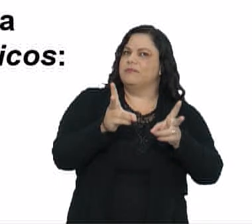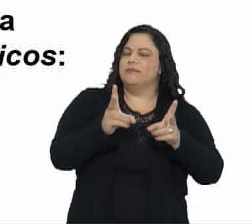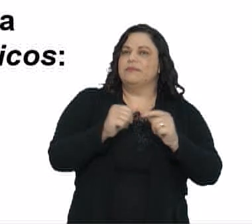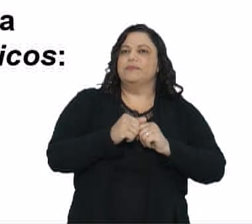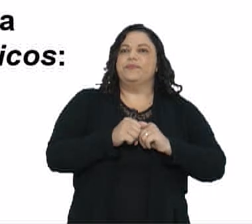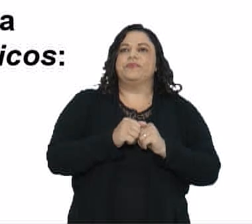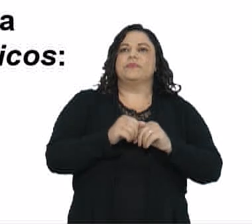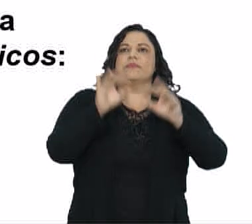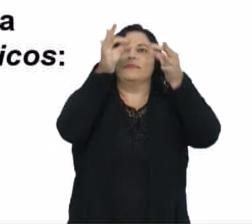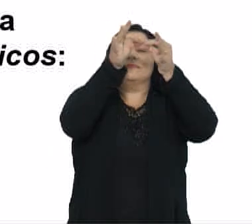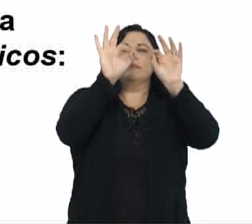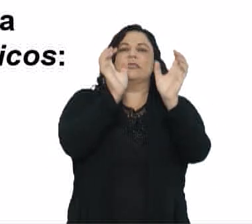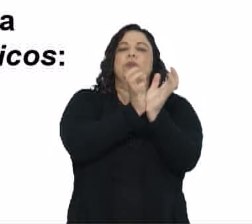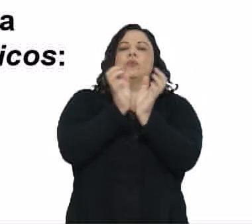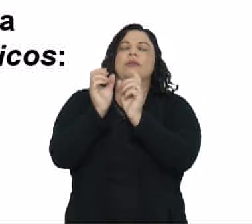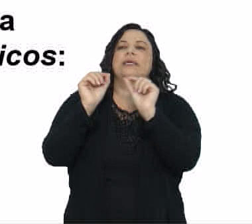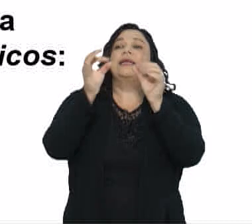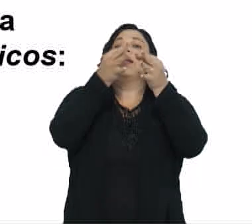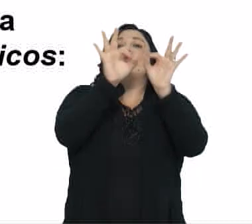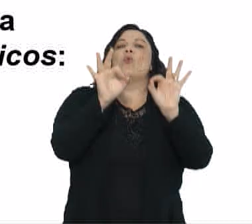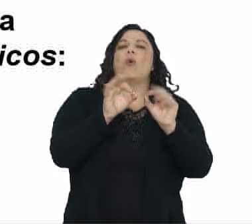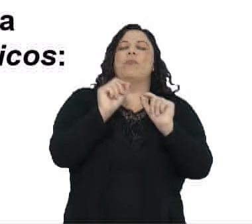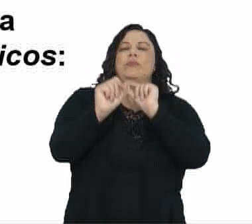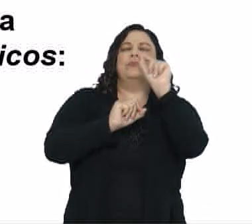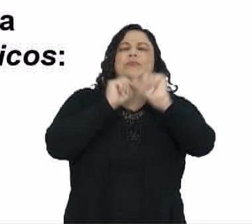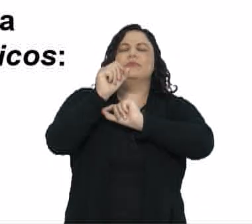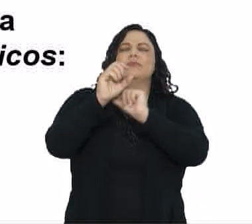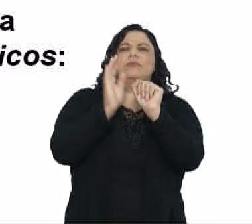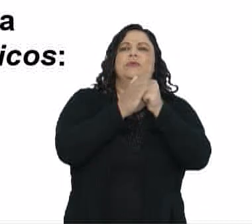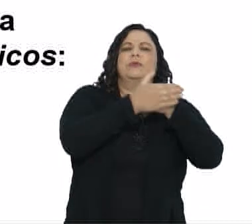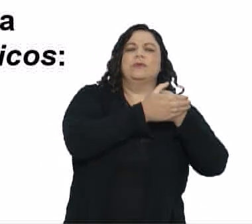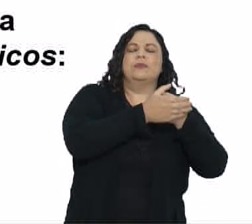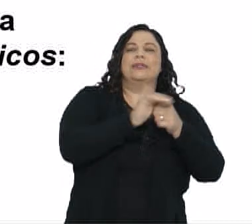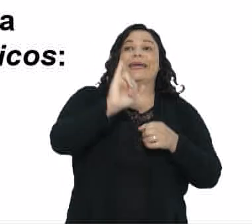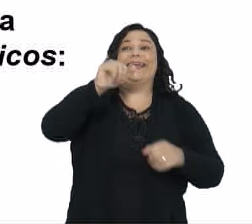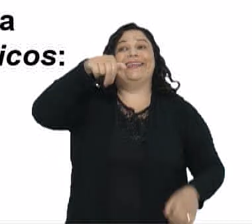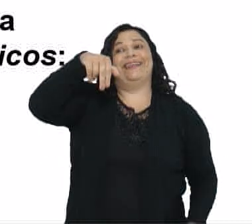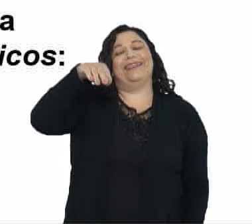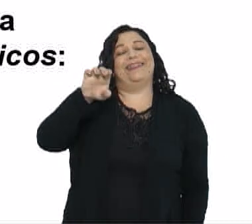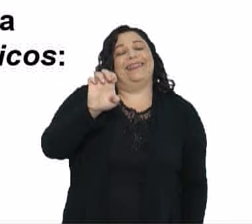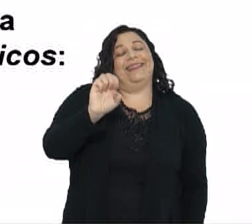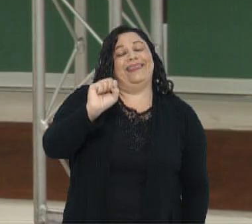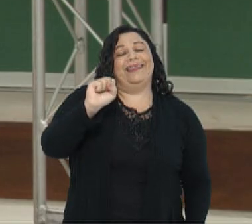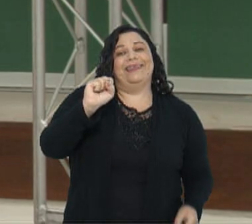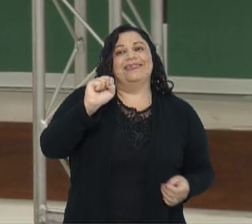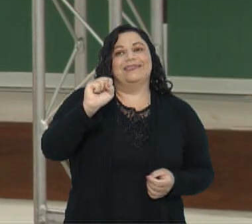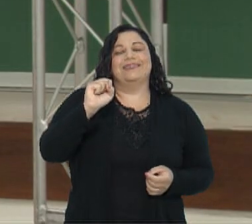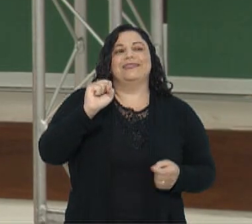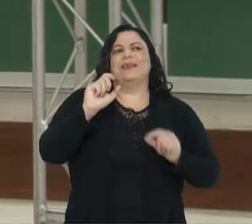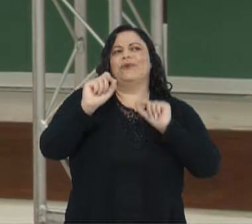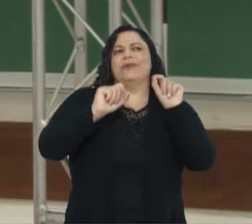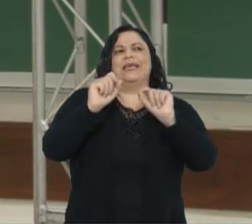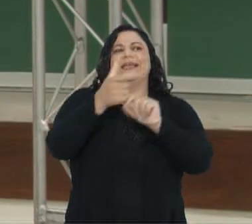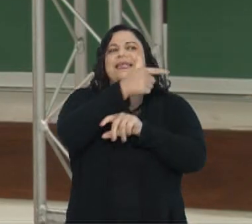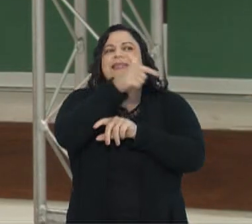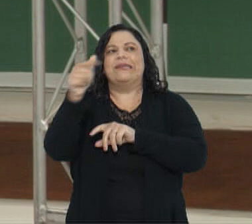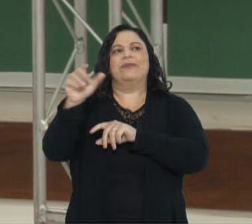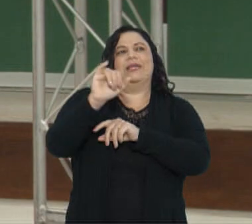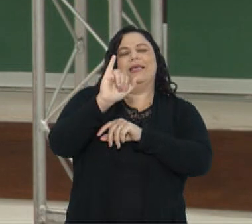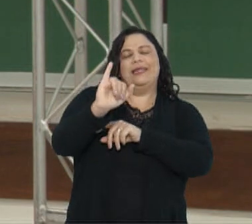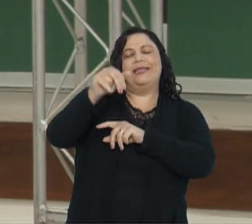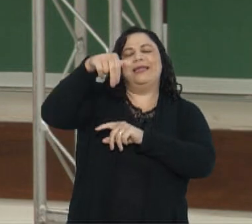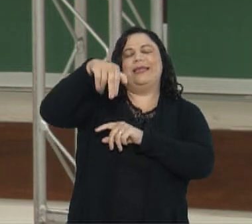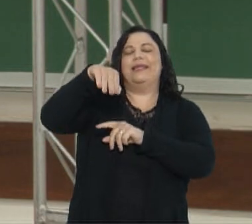Classificação do sujeito. Agora é o inexistente. Esse é aquilo que eu falei para vocês lá no iniciozinho da